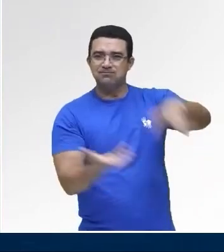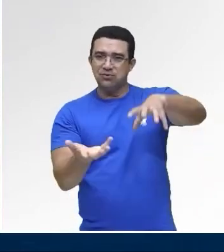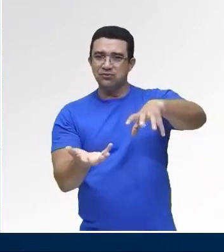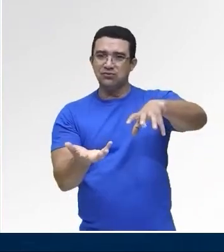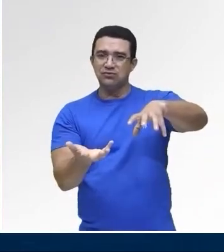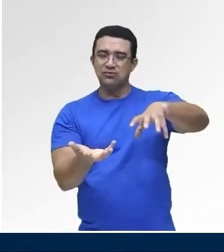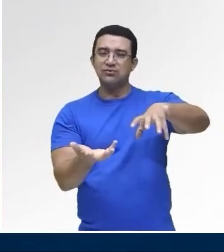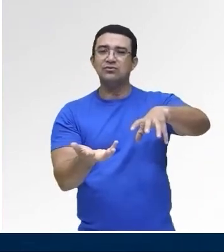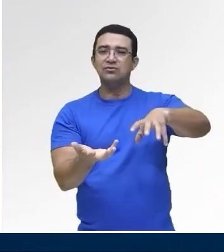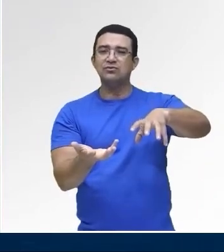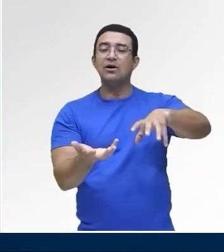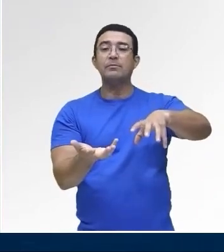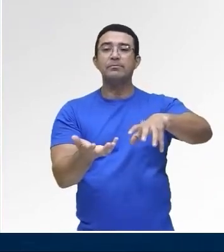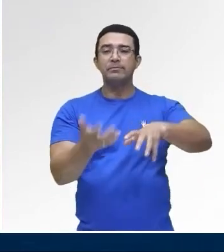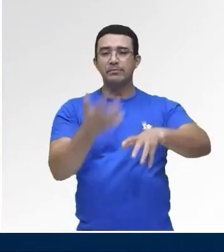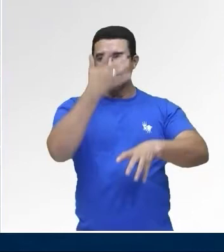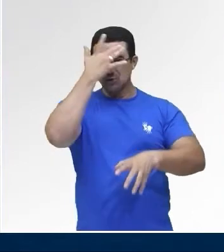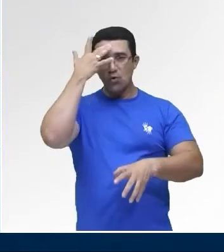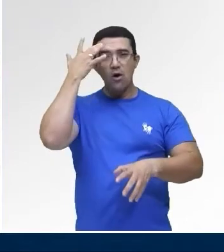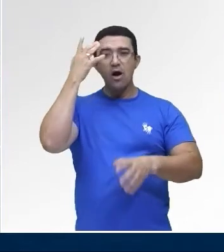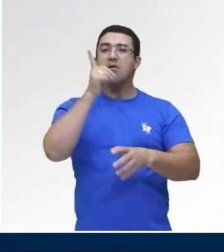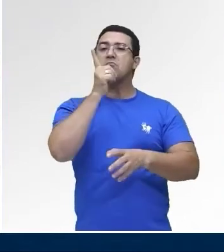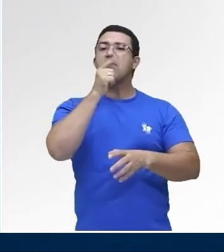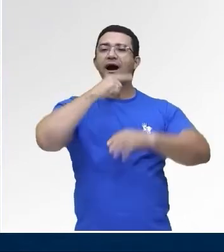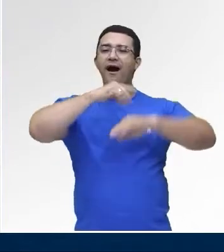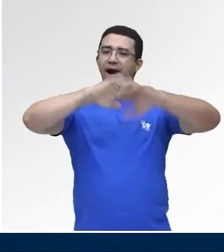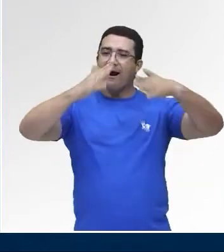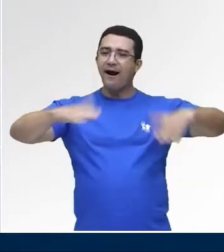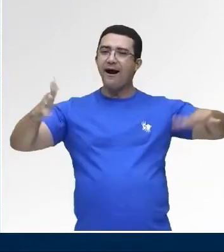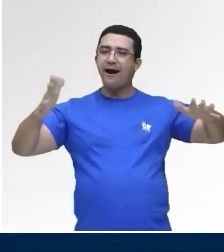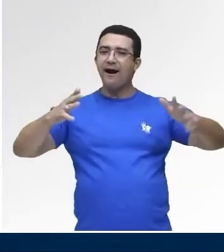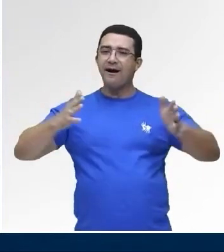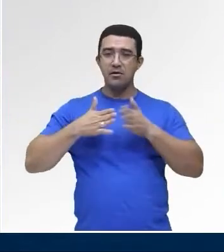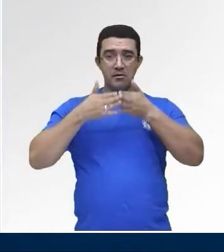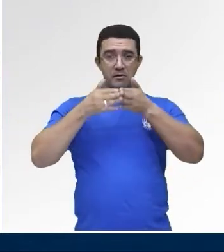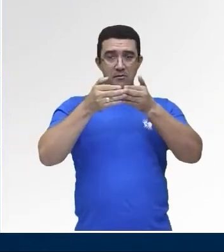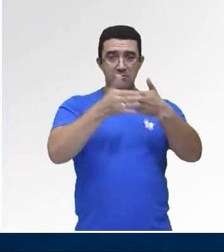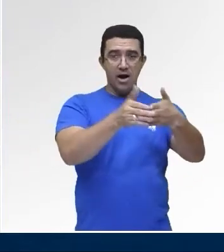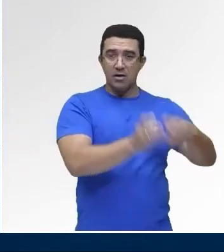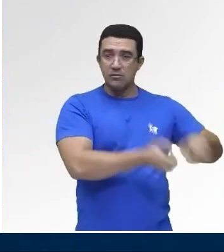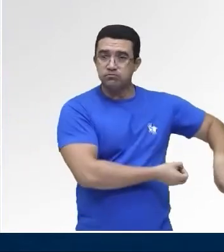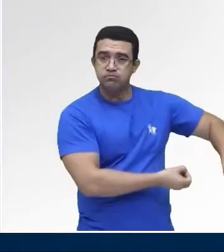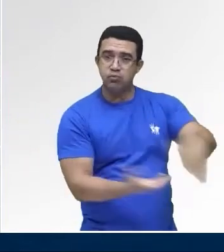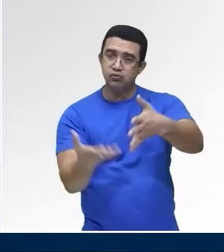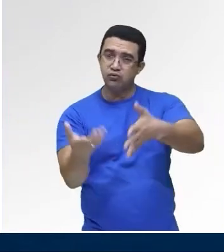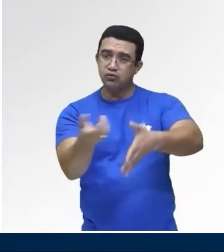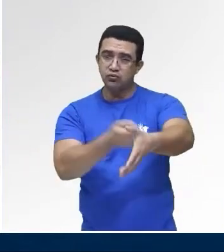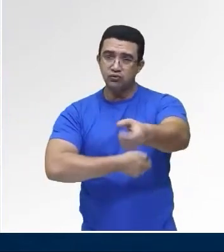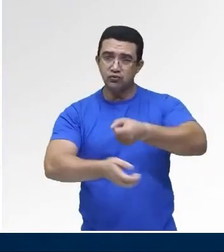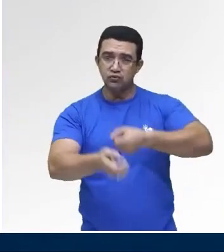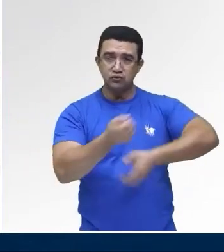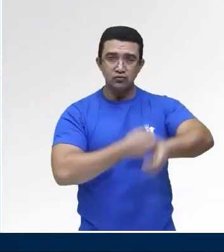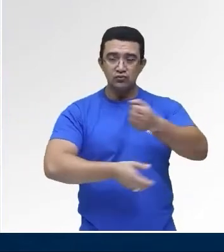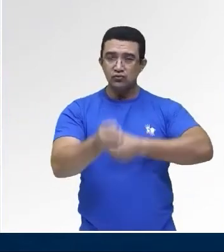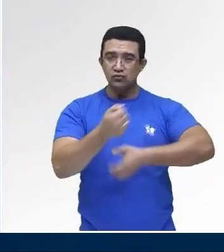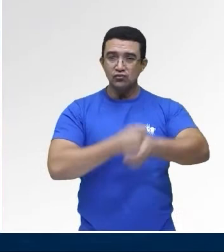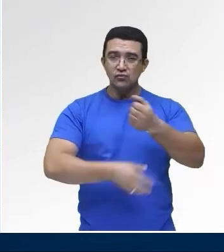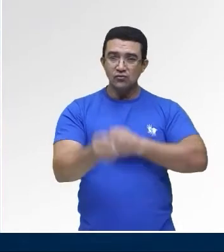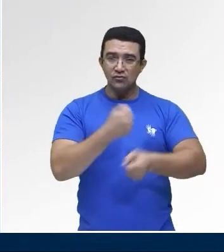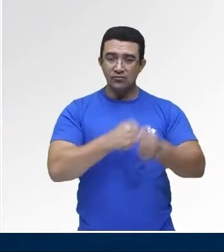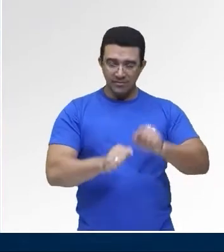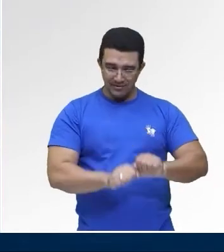pescadores iam lá no mar, né? E pegavam os peixes, né? E traziam para a areia,